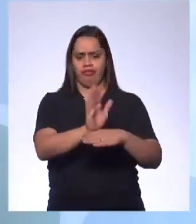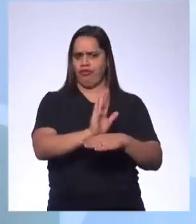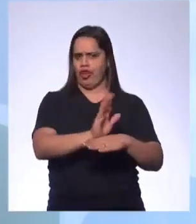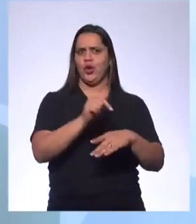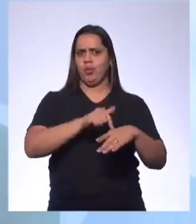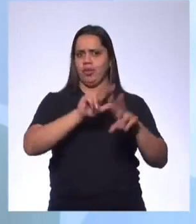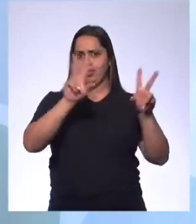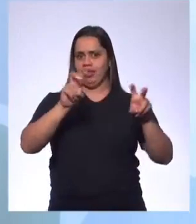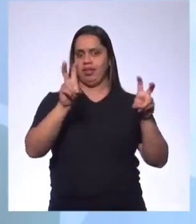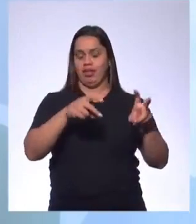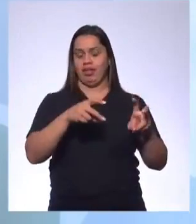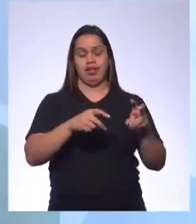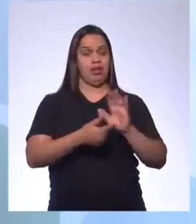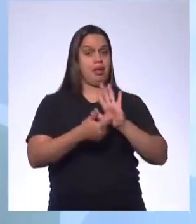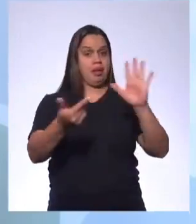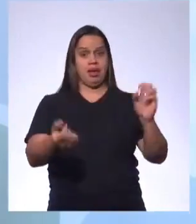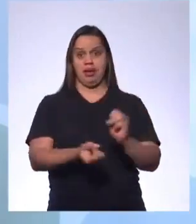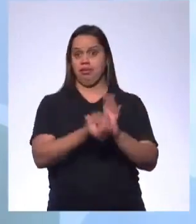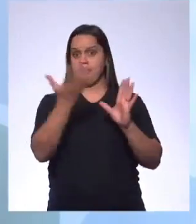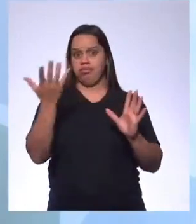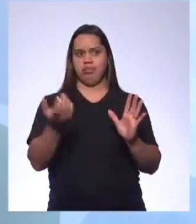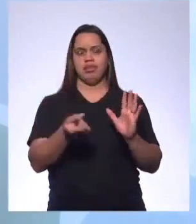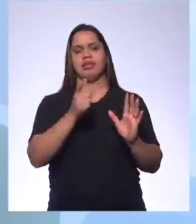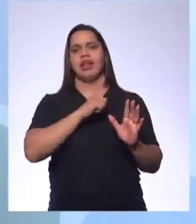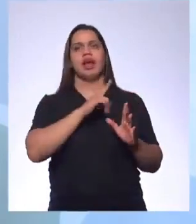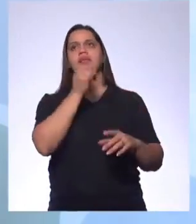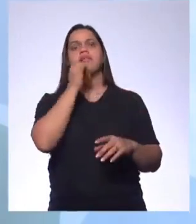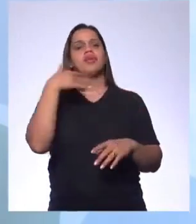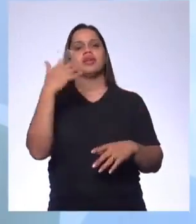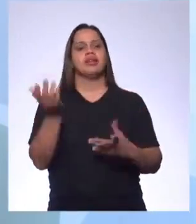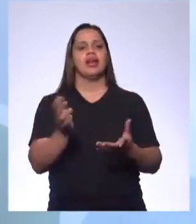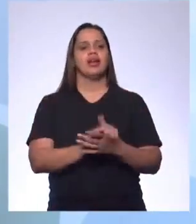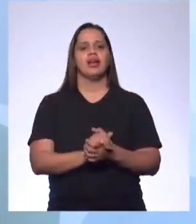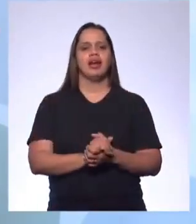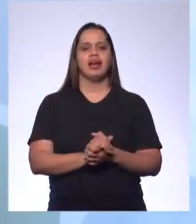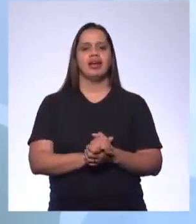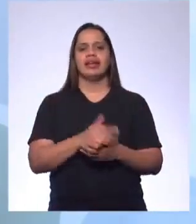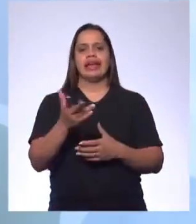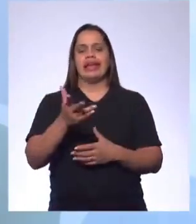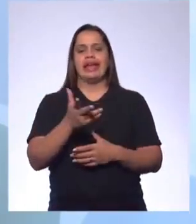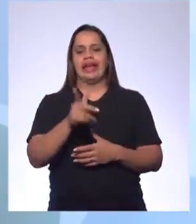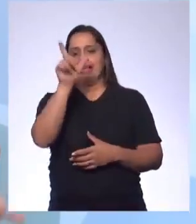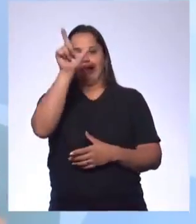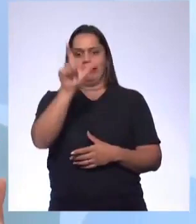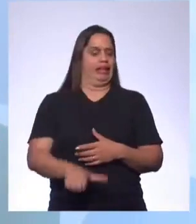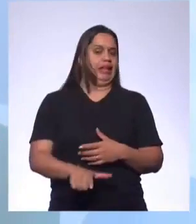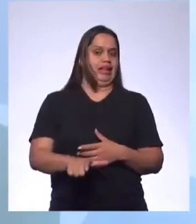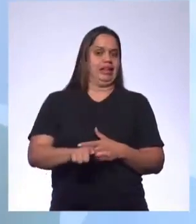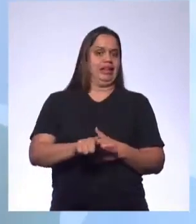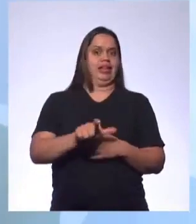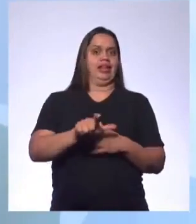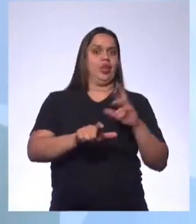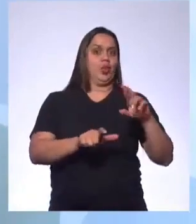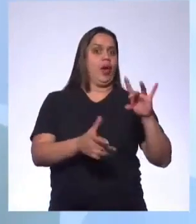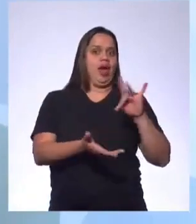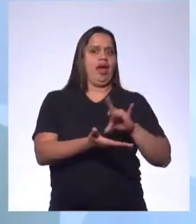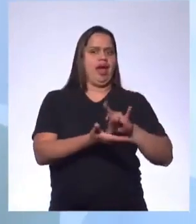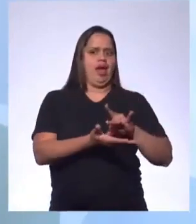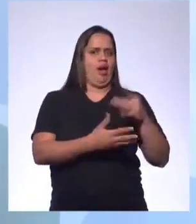Essa temática fantástica aqui. Tem o ser lá, ultra surreal, e tem também seres reais